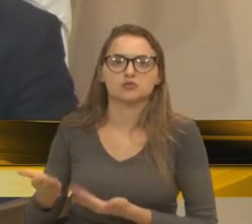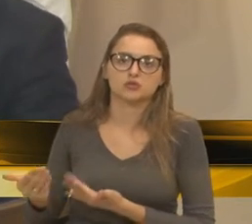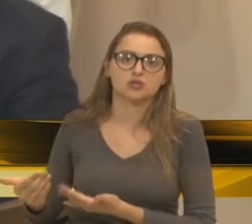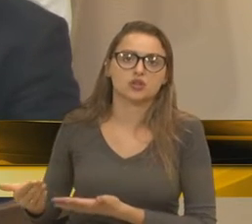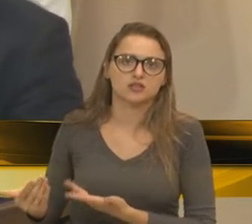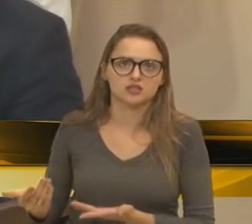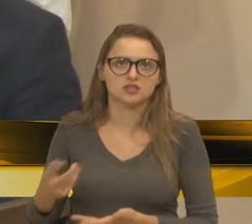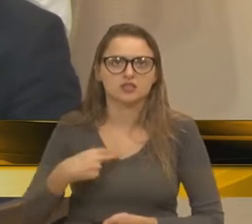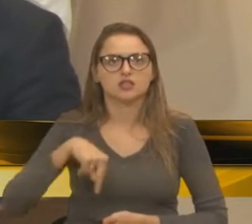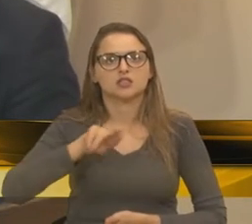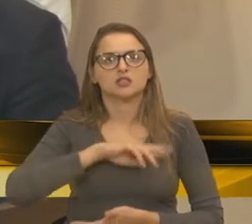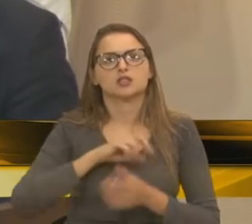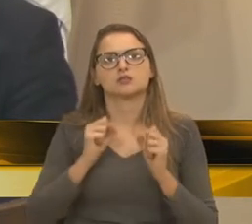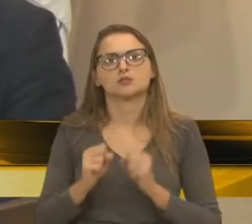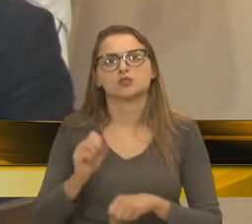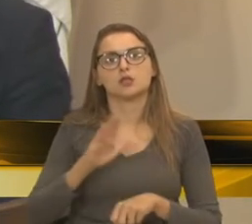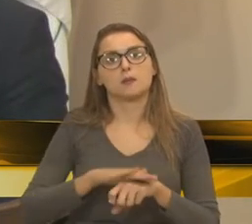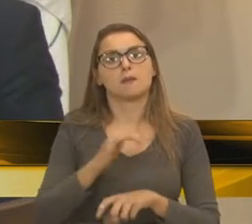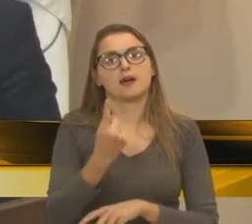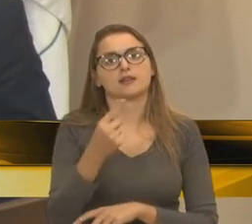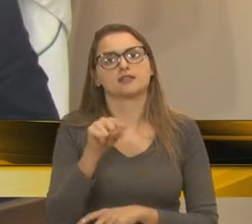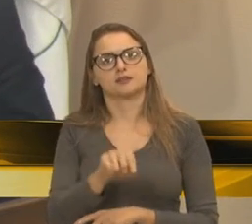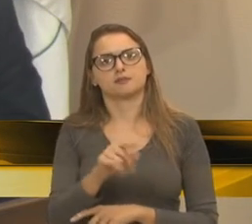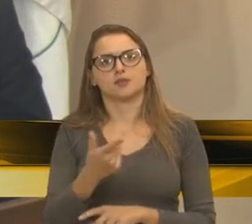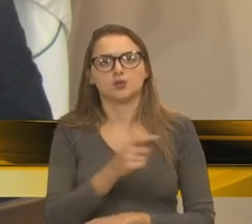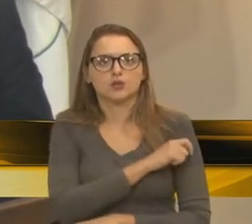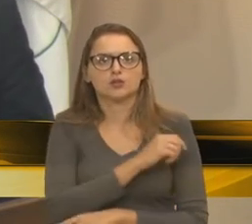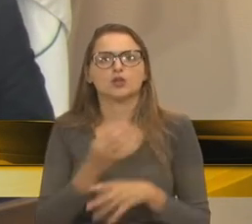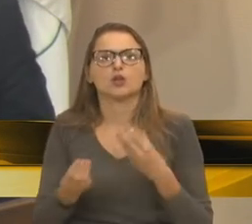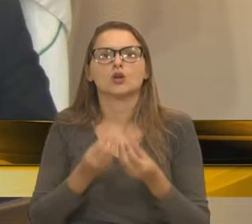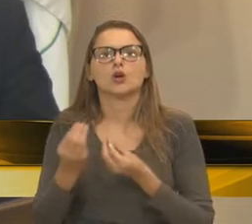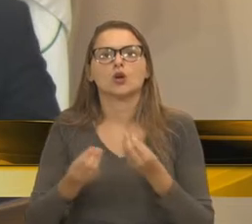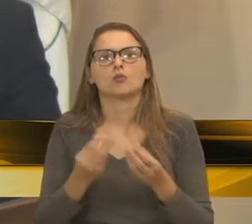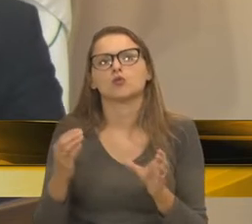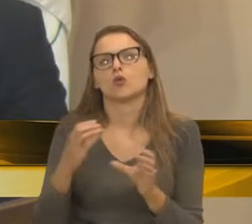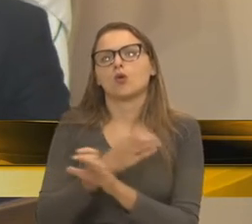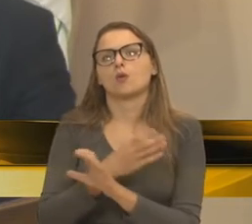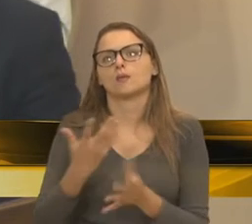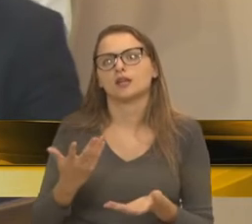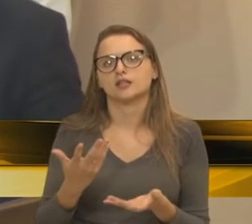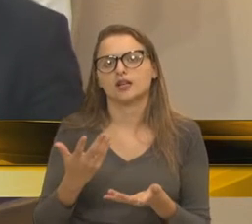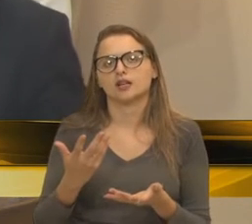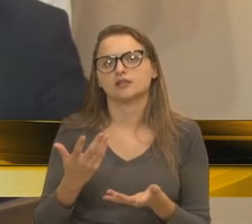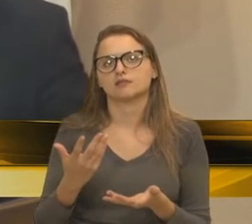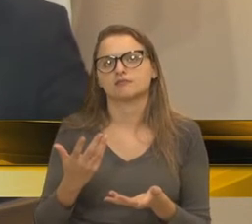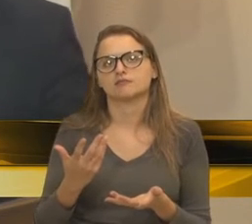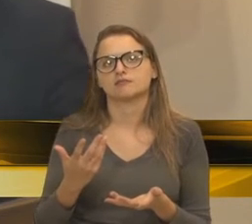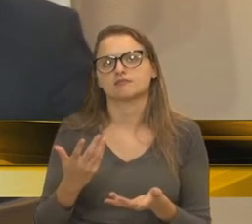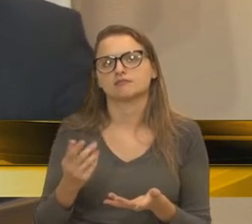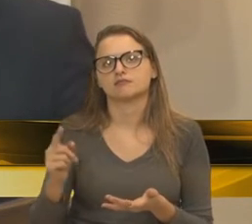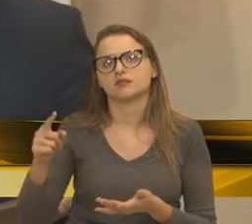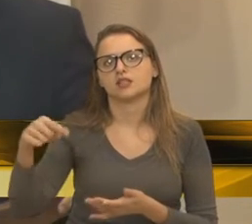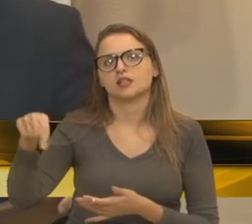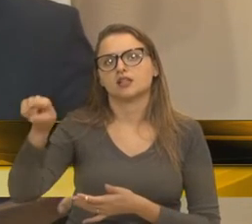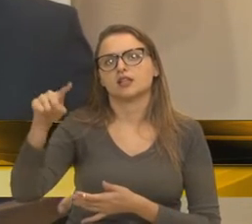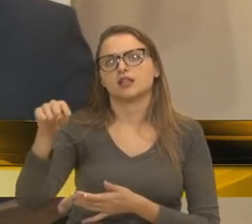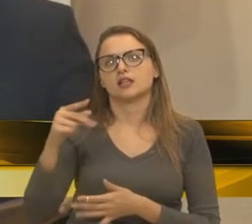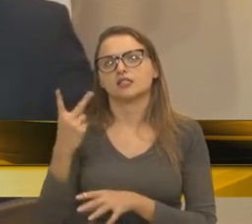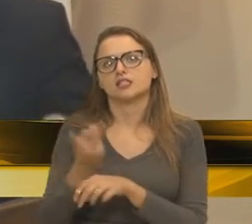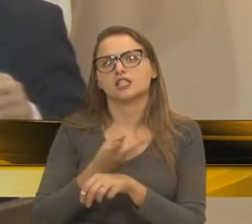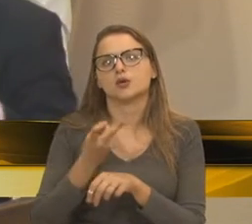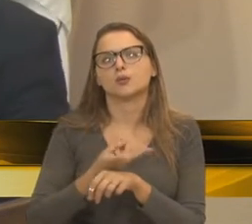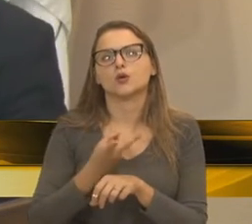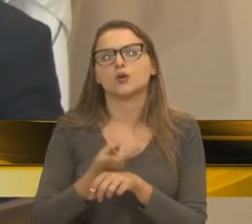nós poderíamos ter mais 1.000. Como é que a gente pode preencher essas vagas de outros 1.000? Eles que procurem as cotas nas